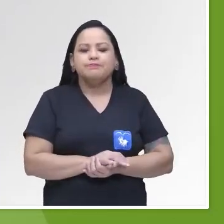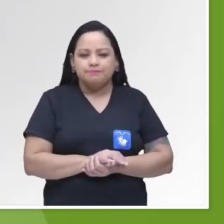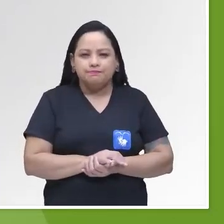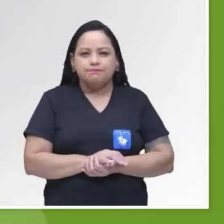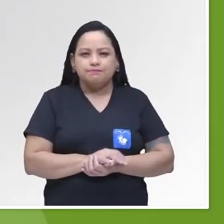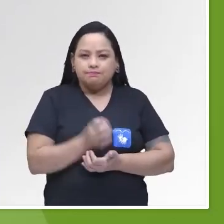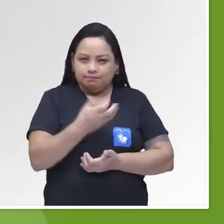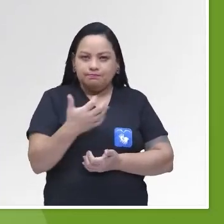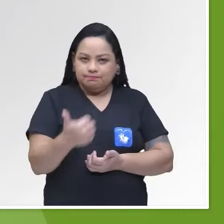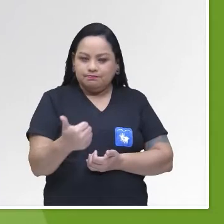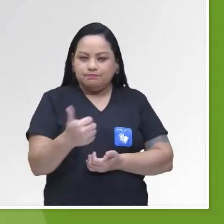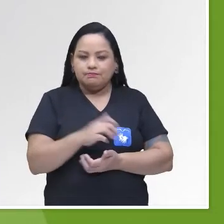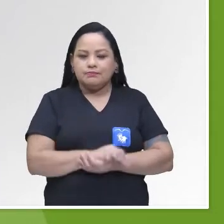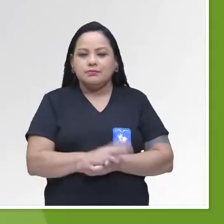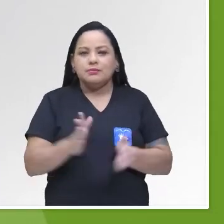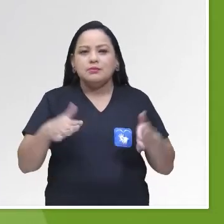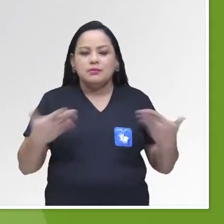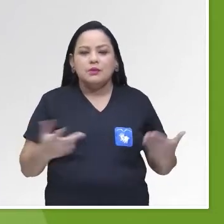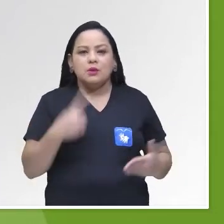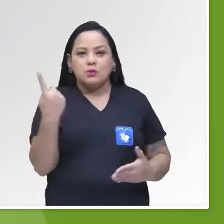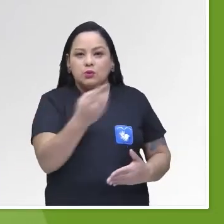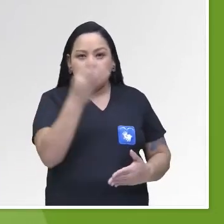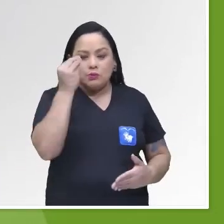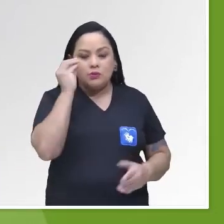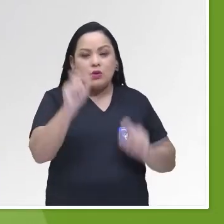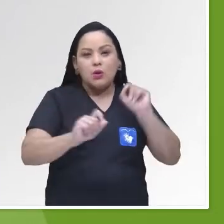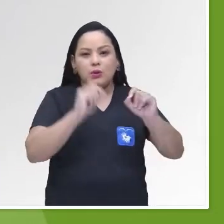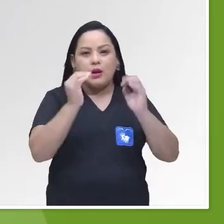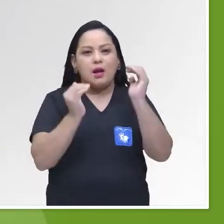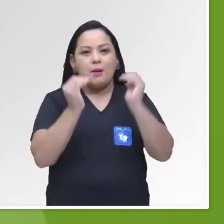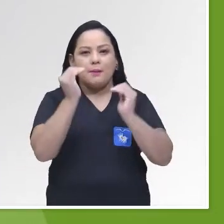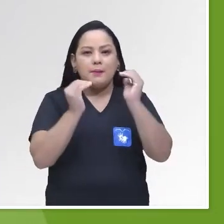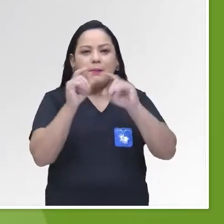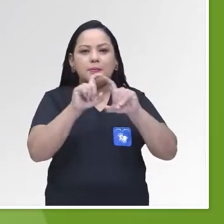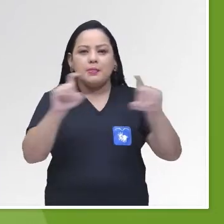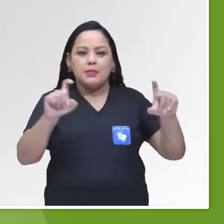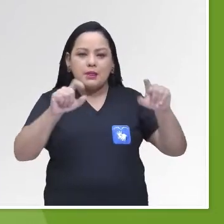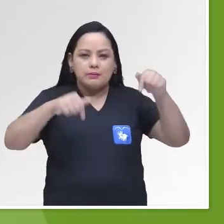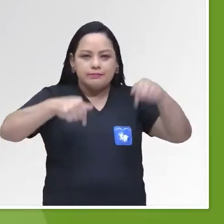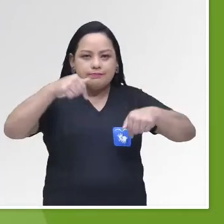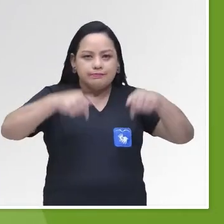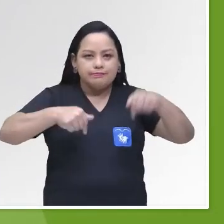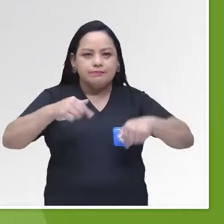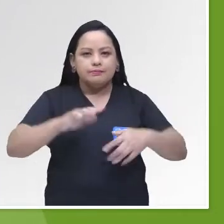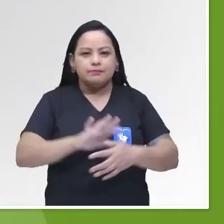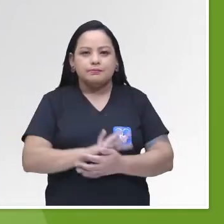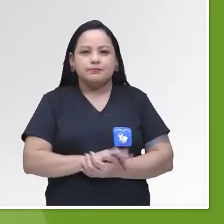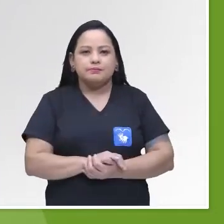Tudo bem, gente? Então, vamos ver aí o que é balancear uma equação química.